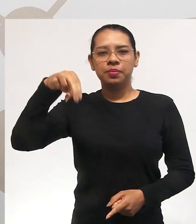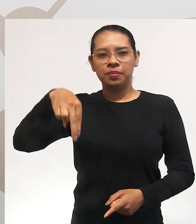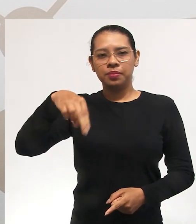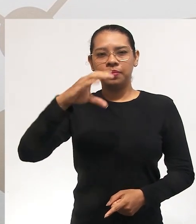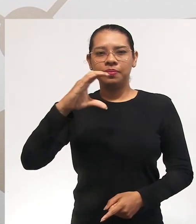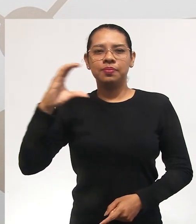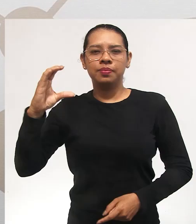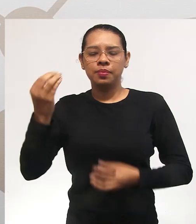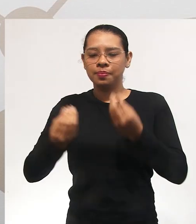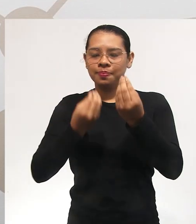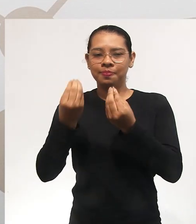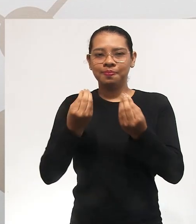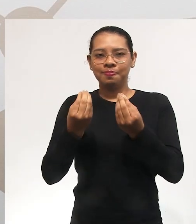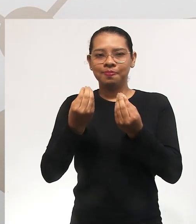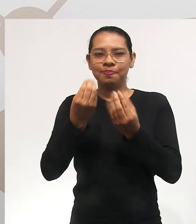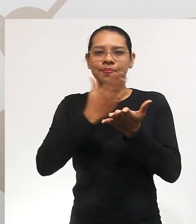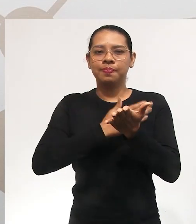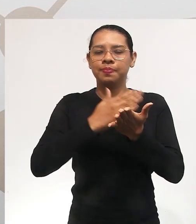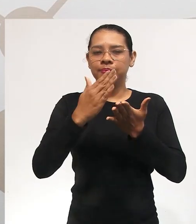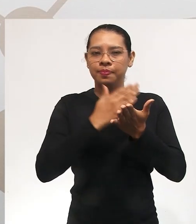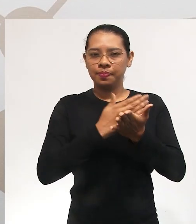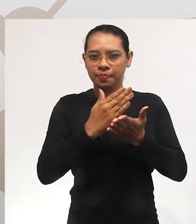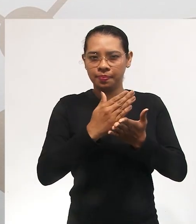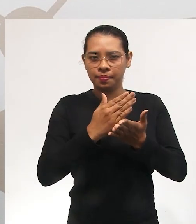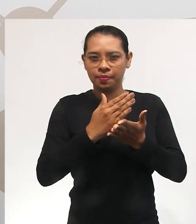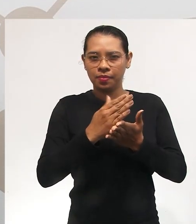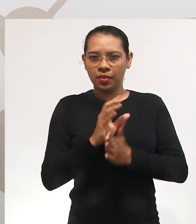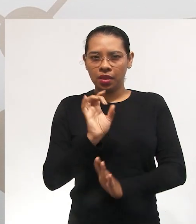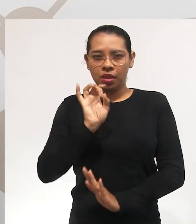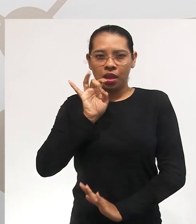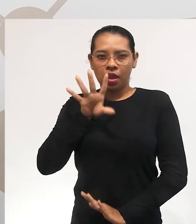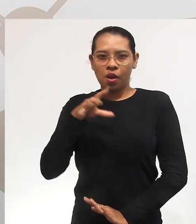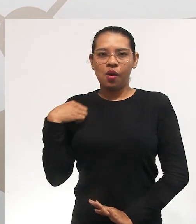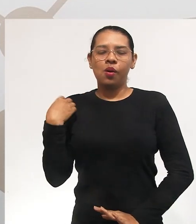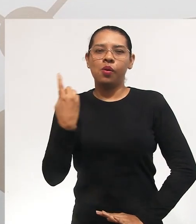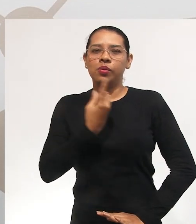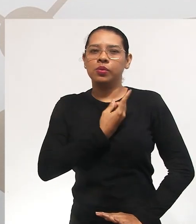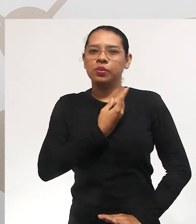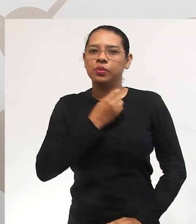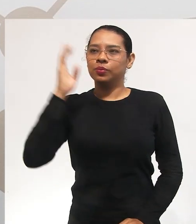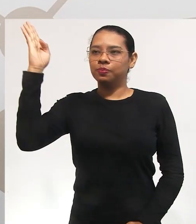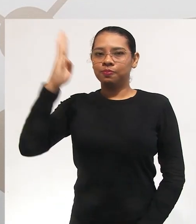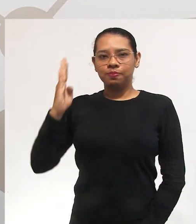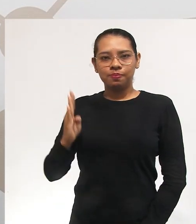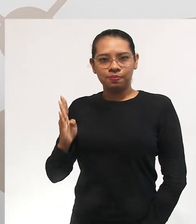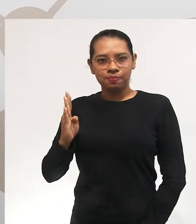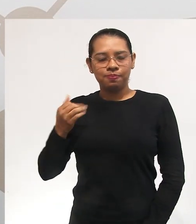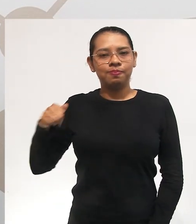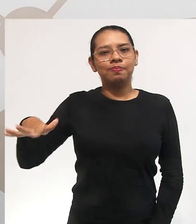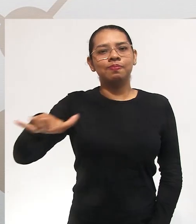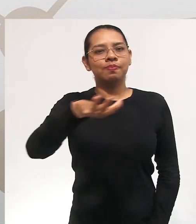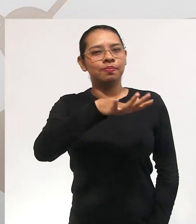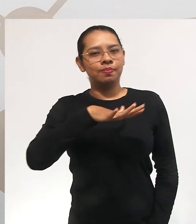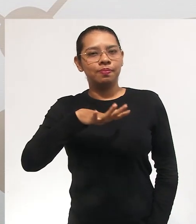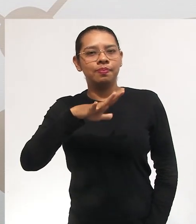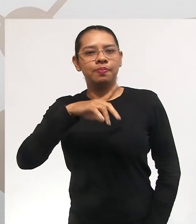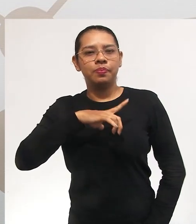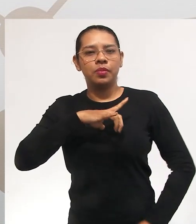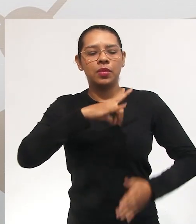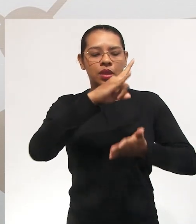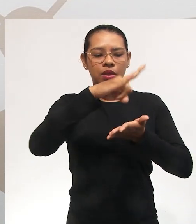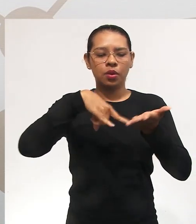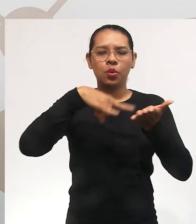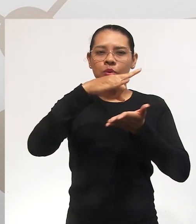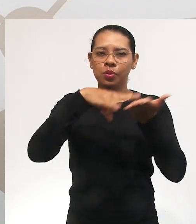que tivéssemos um currículo nacional? Era só uma questão relacionada a nós brasileiros,